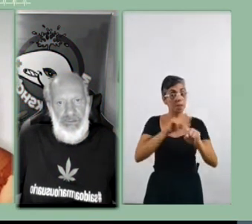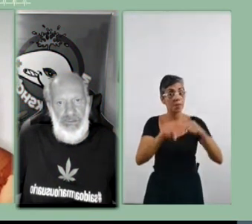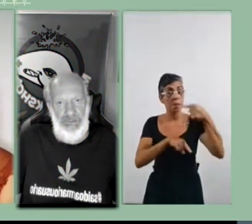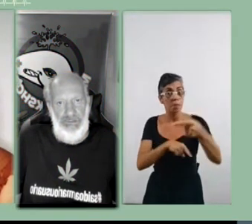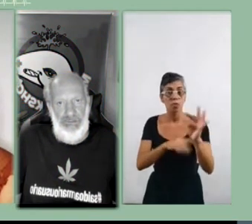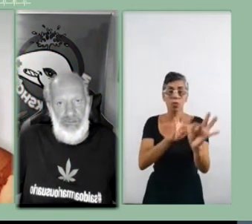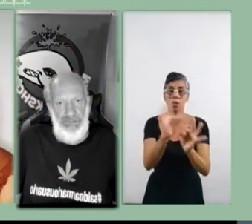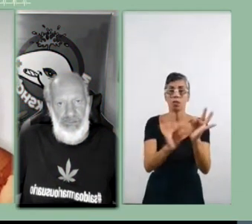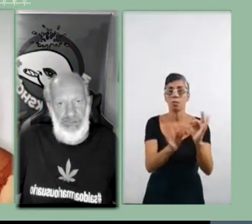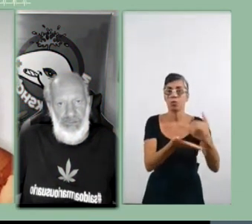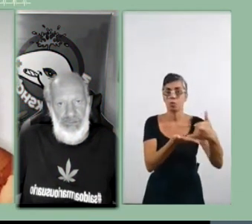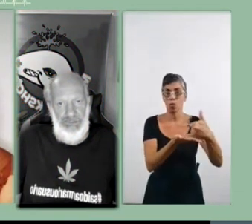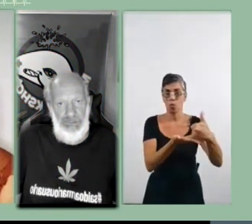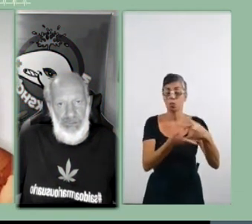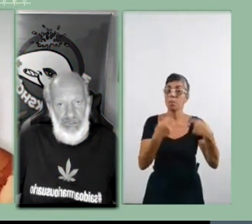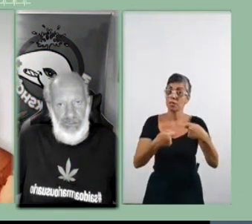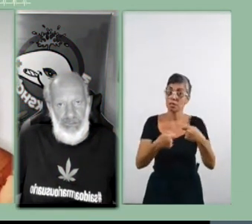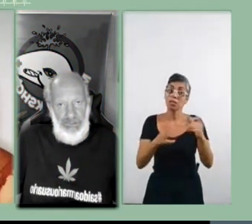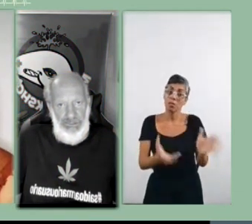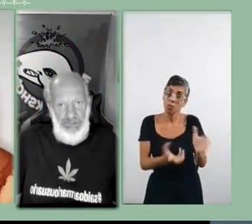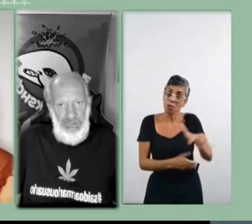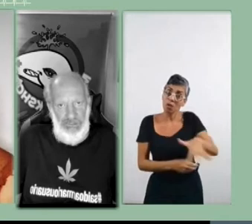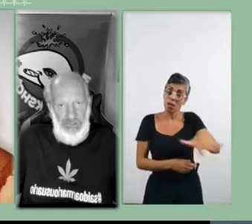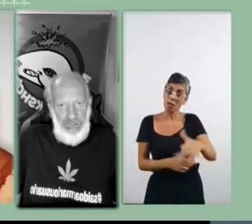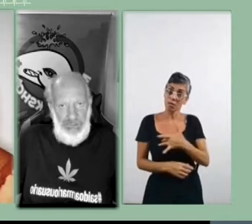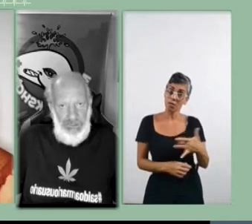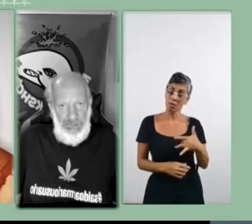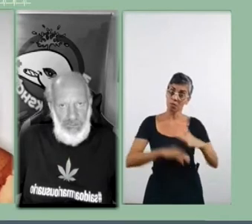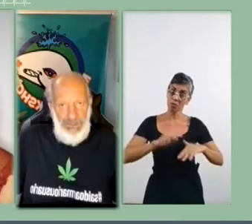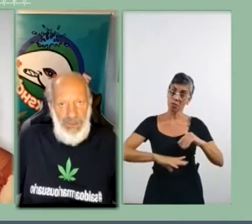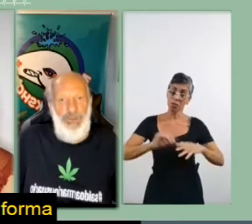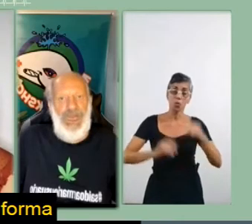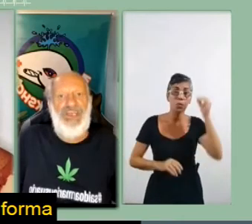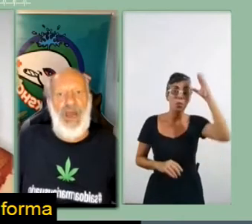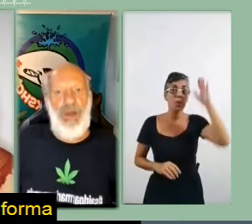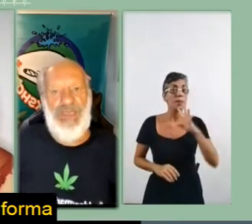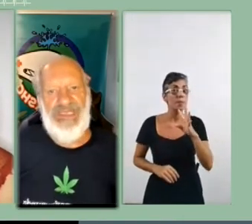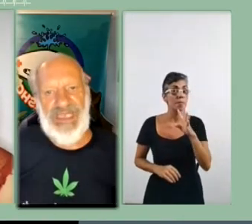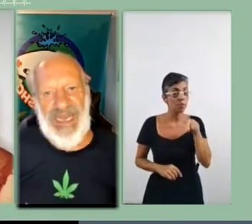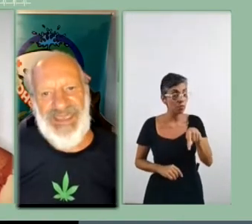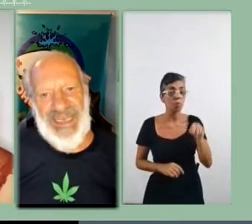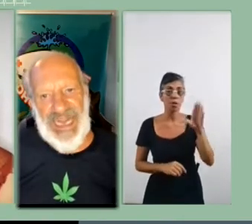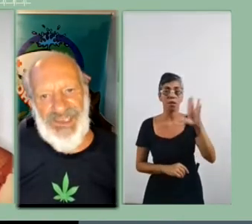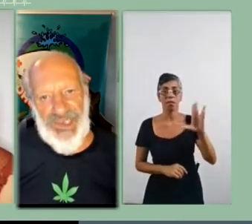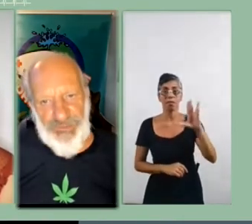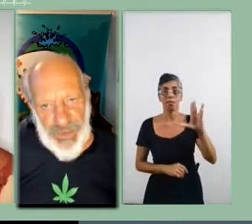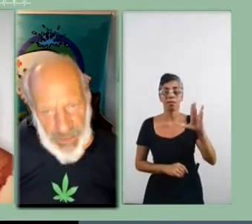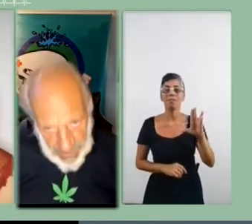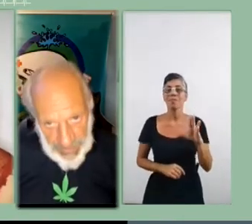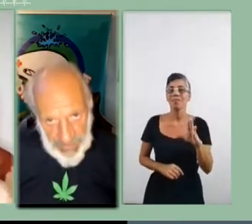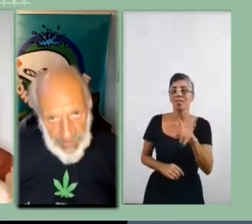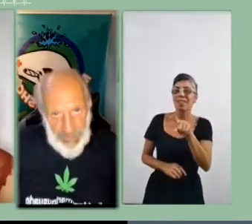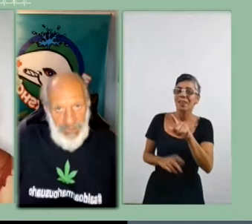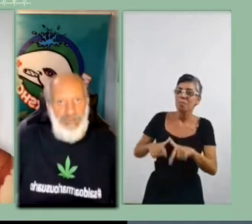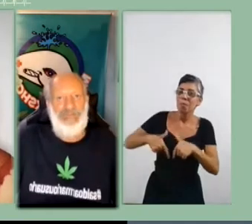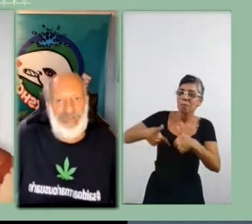estimular outros profissionais de saúde a ter esse conhecimento sobre a cannabis. E praticar uma medicina integrativa.